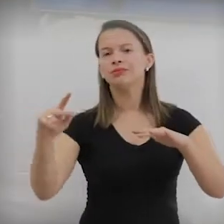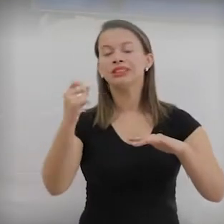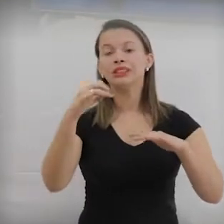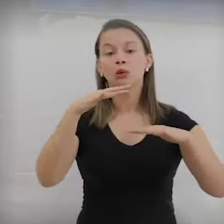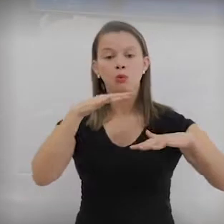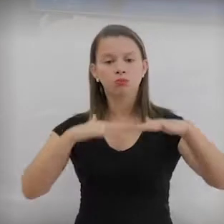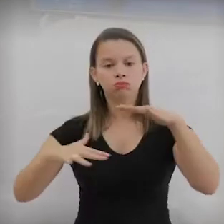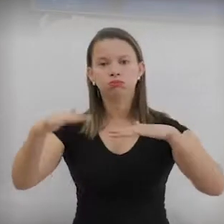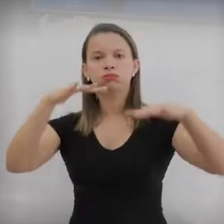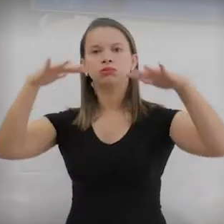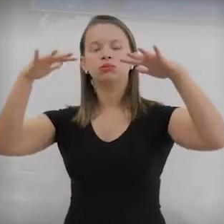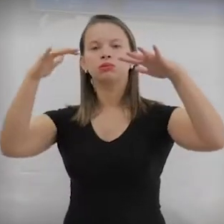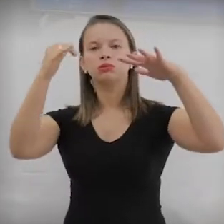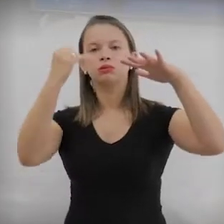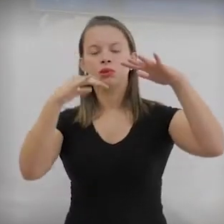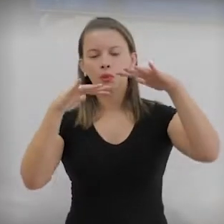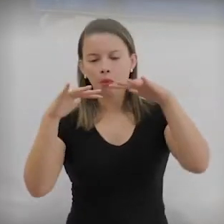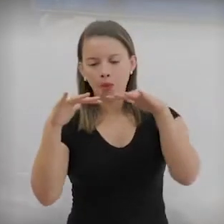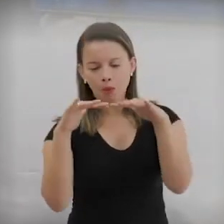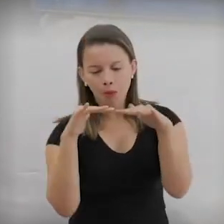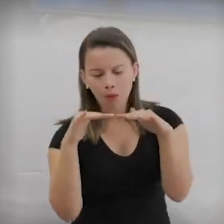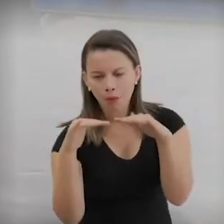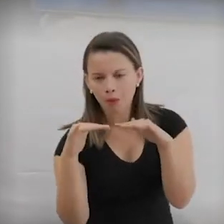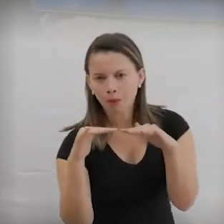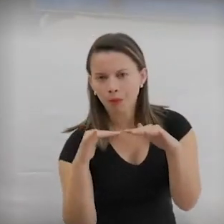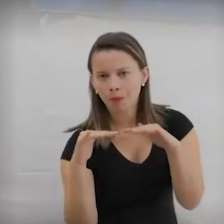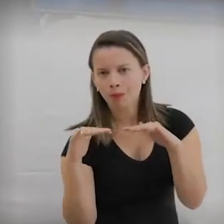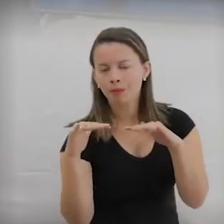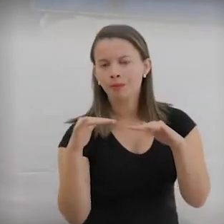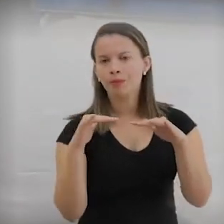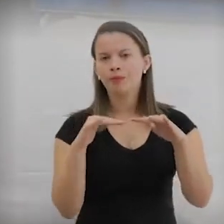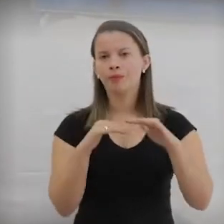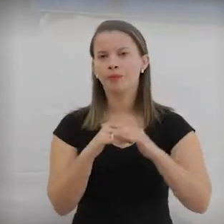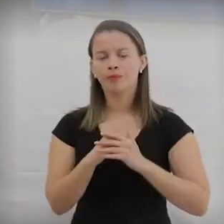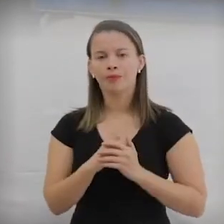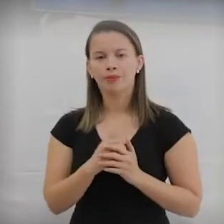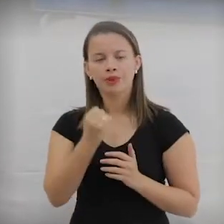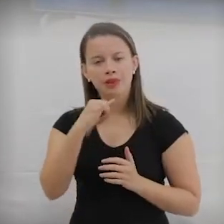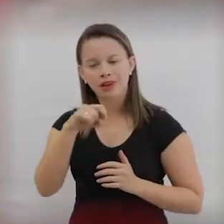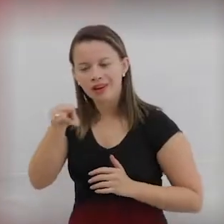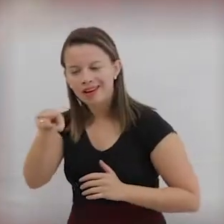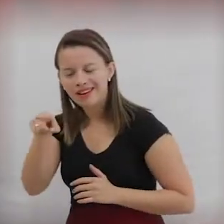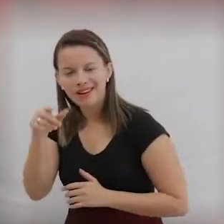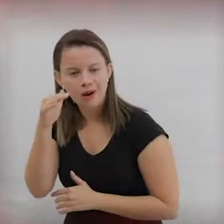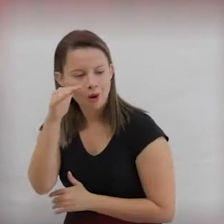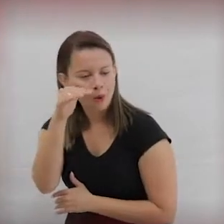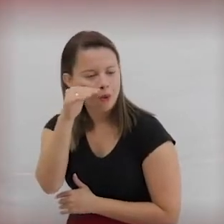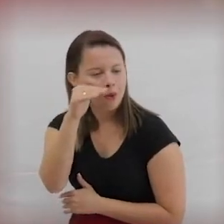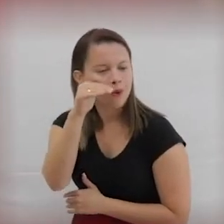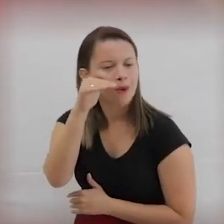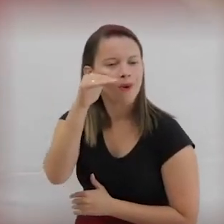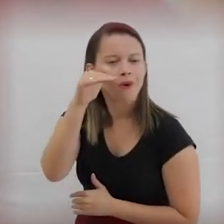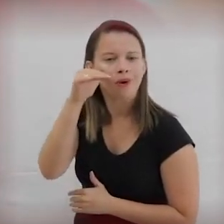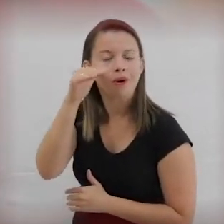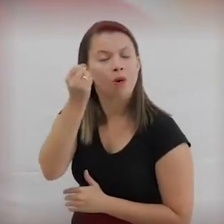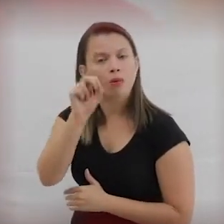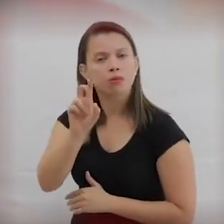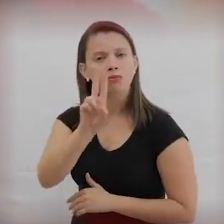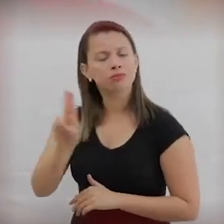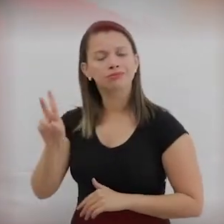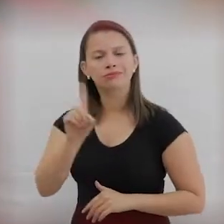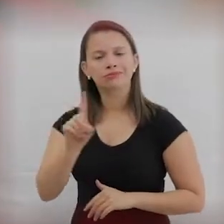movimento, se é um pequeno movimento, se você é curioso ou se você não é